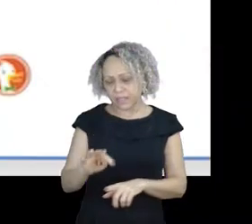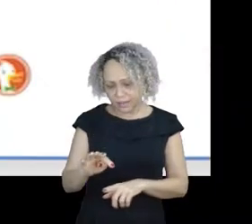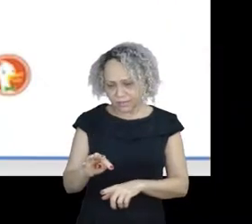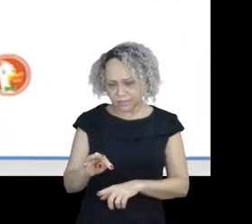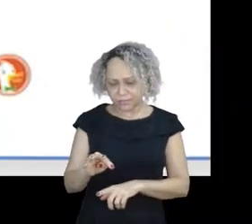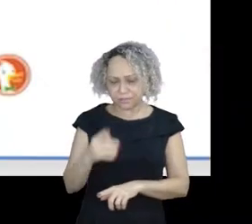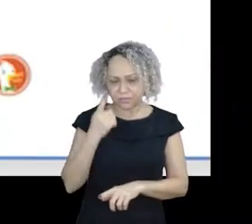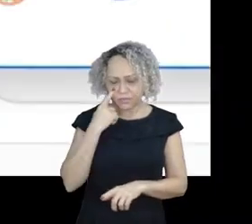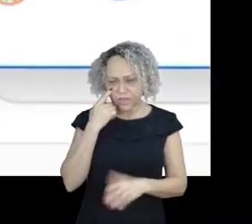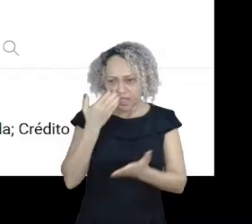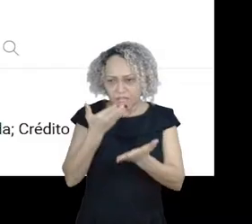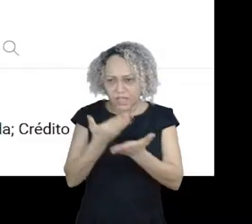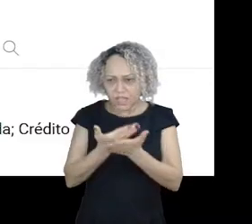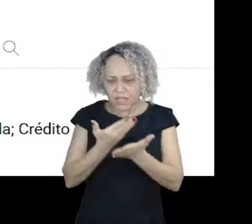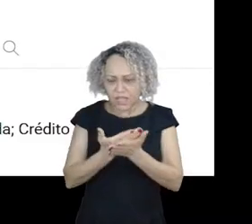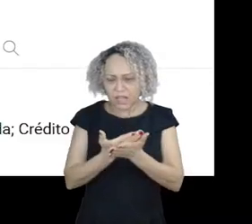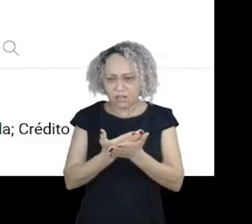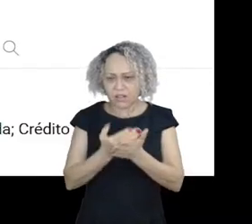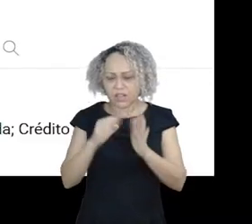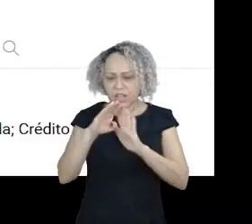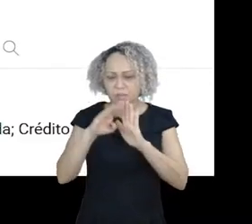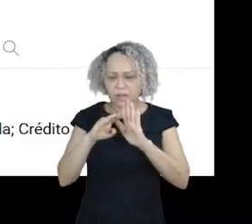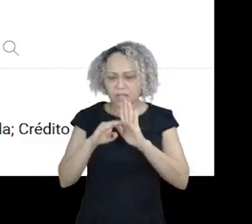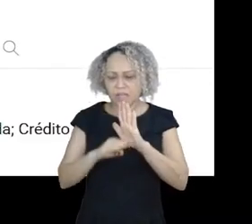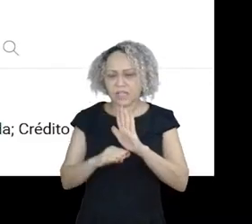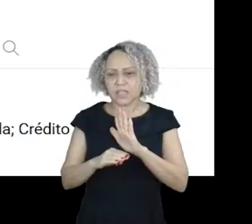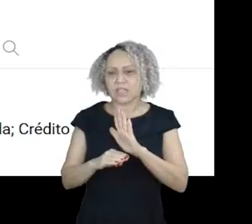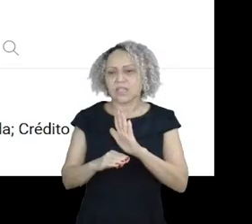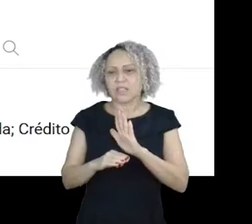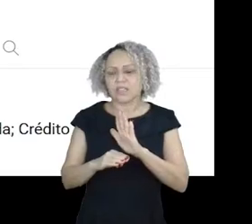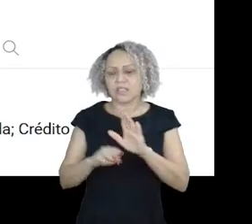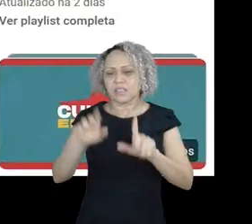Reveja esta e outras aulas na playlist TV Elas por Elas